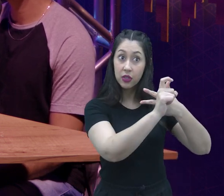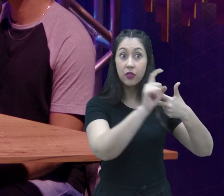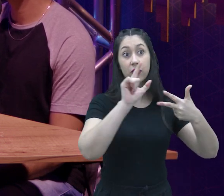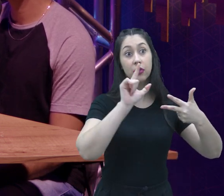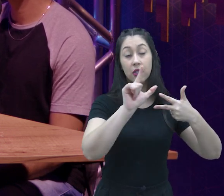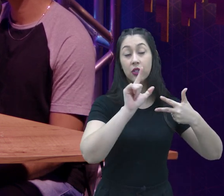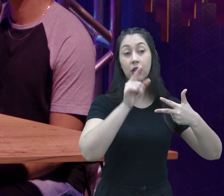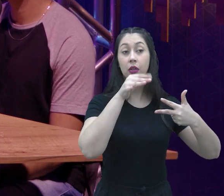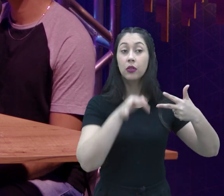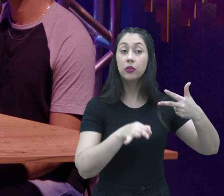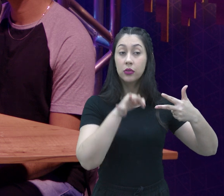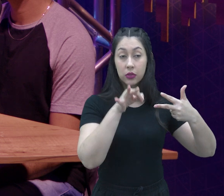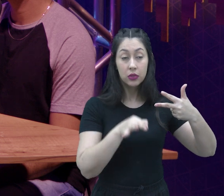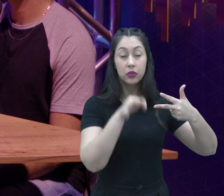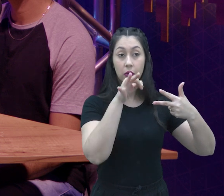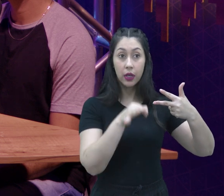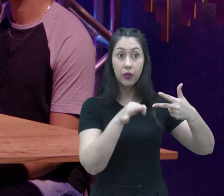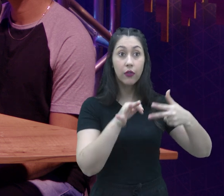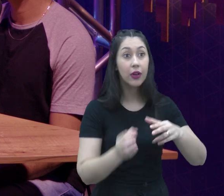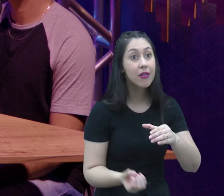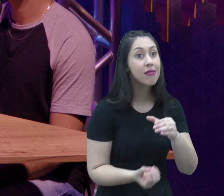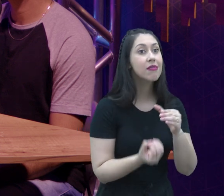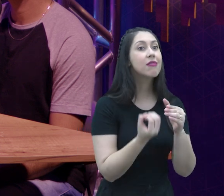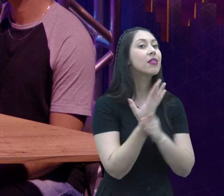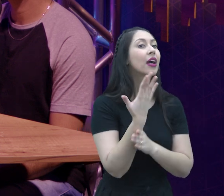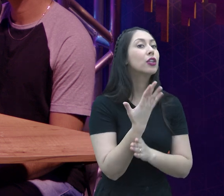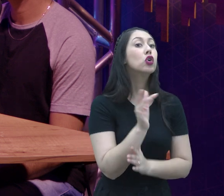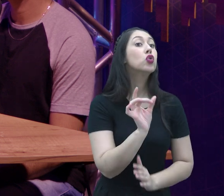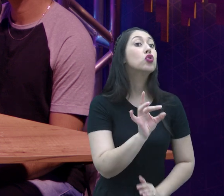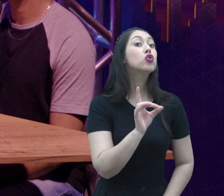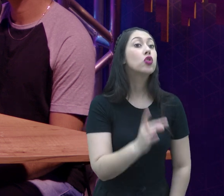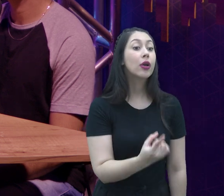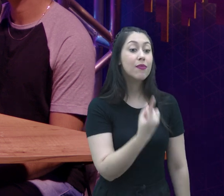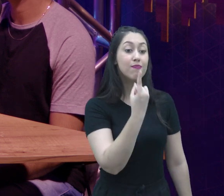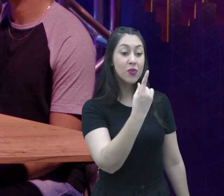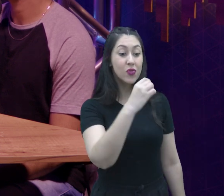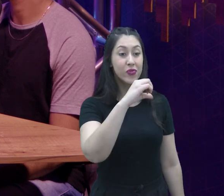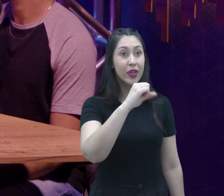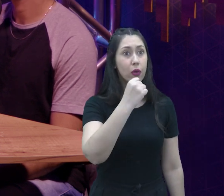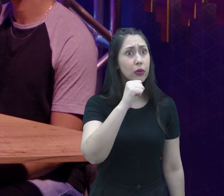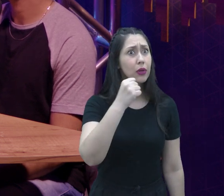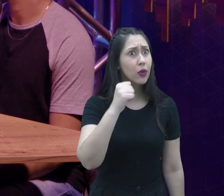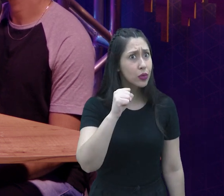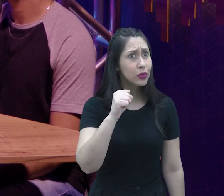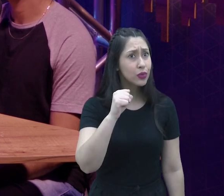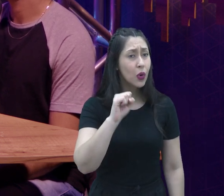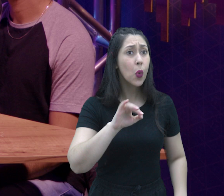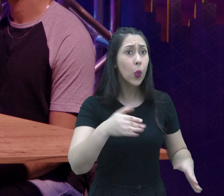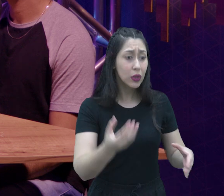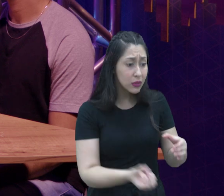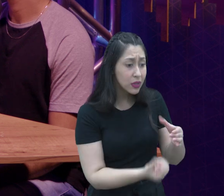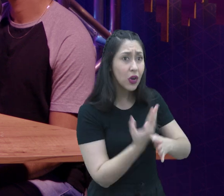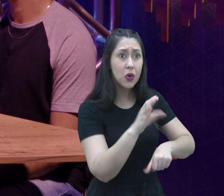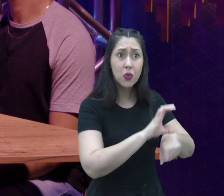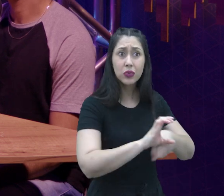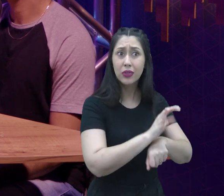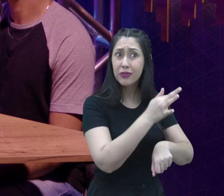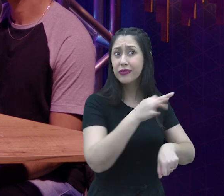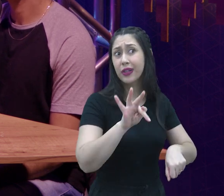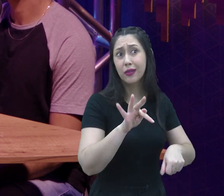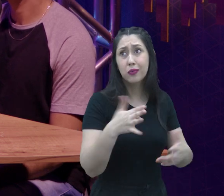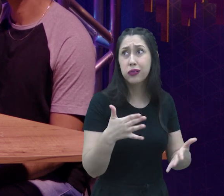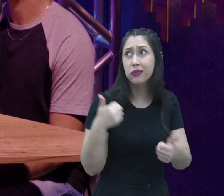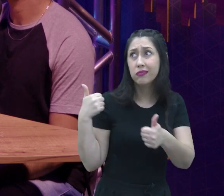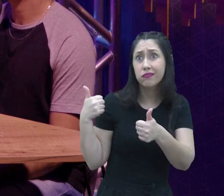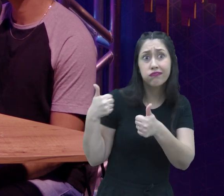executivo, legislativo e judiciário, né, foi estabelecido só em 88, gente, 1988, com a Constituição Federal. Então, assim, é